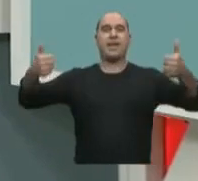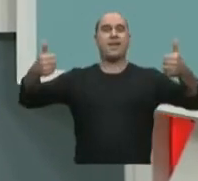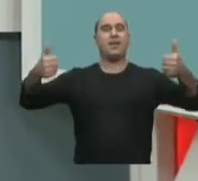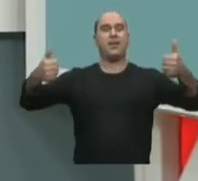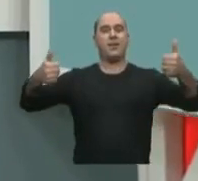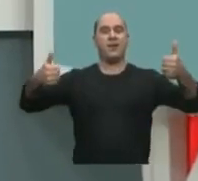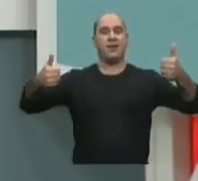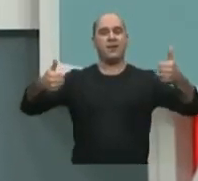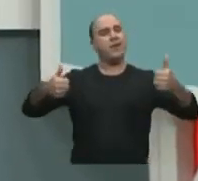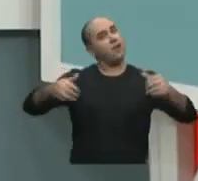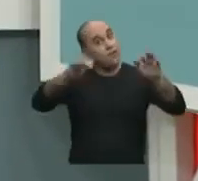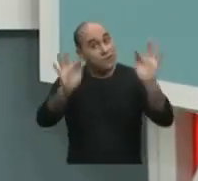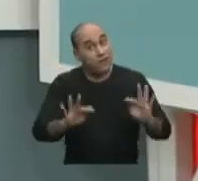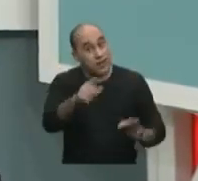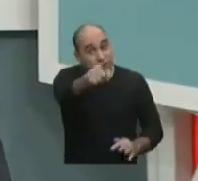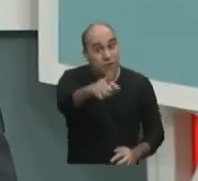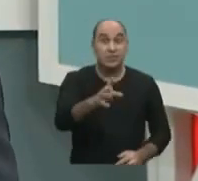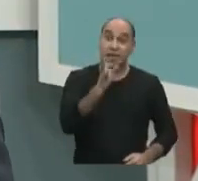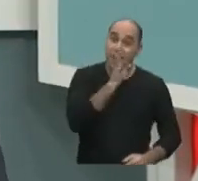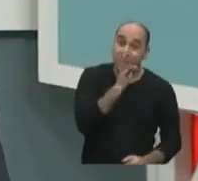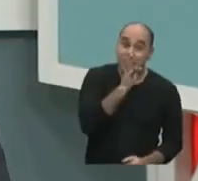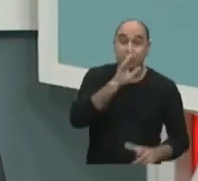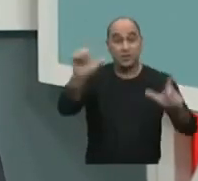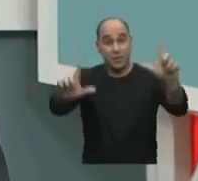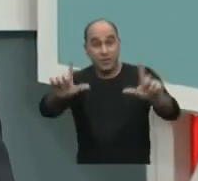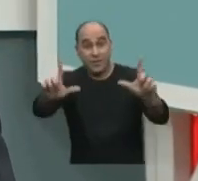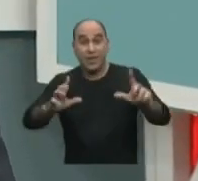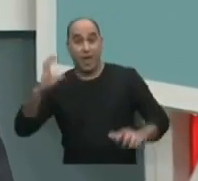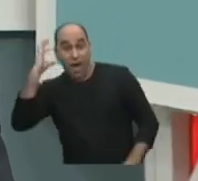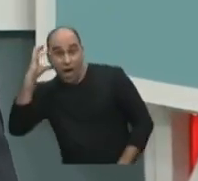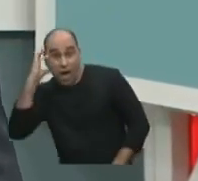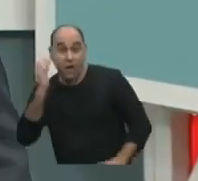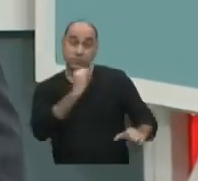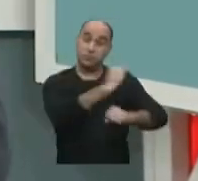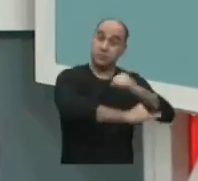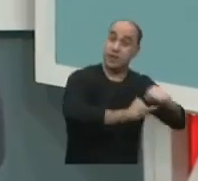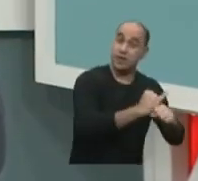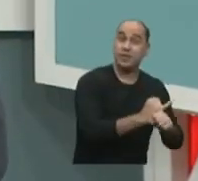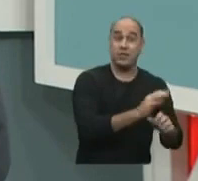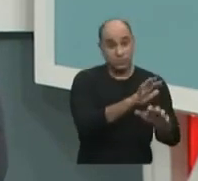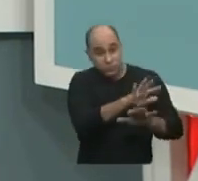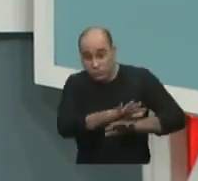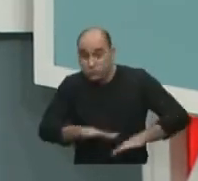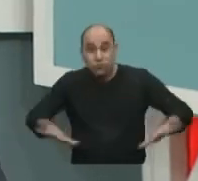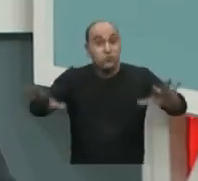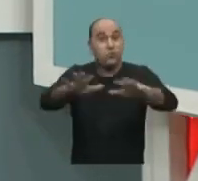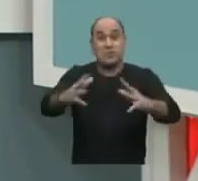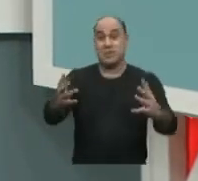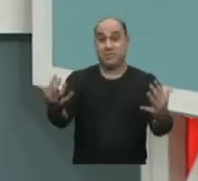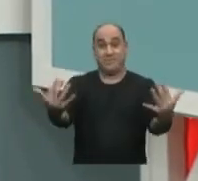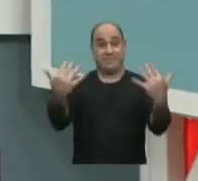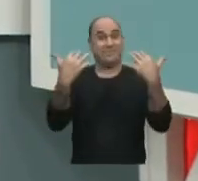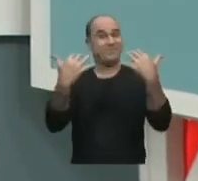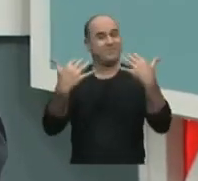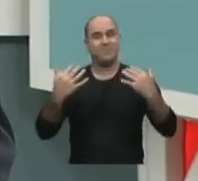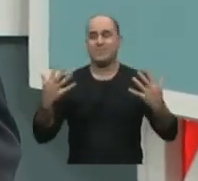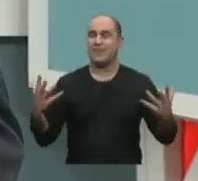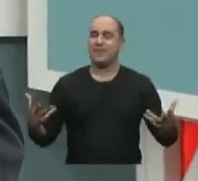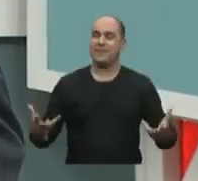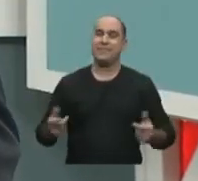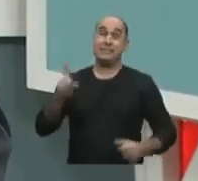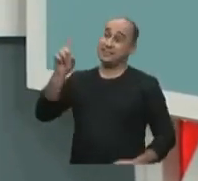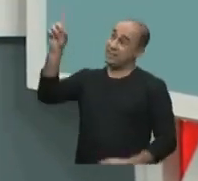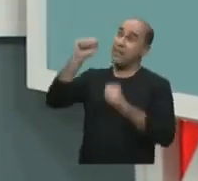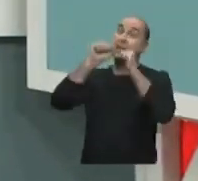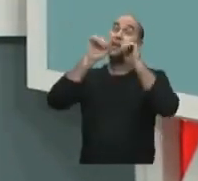em saber que você está conectado pela TV, pelo rádio, pela internet e tantas pessoas em tantos lugares. Deus te